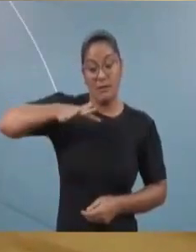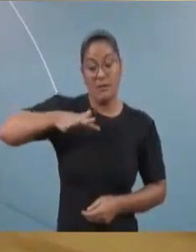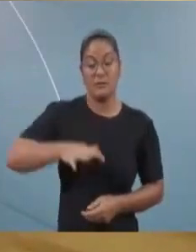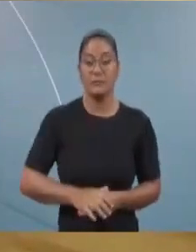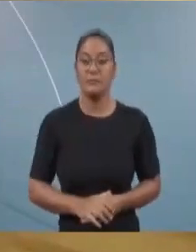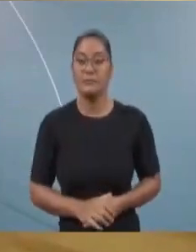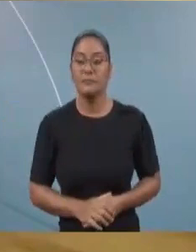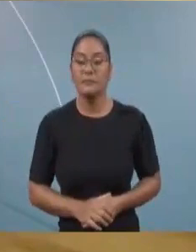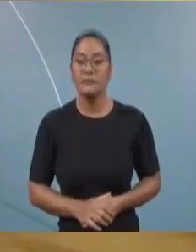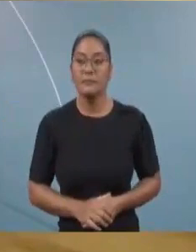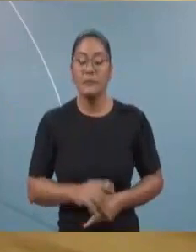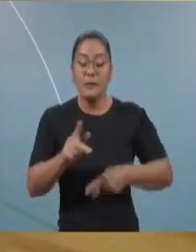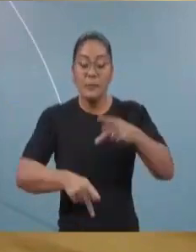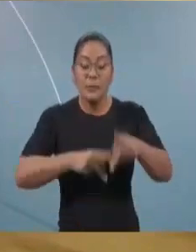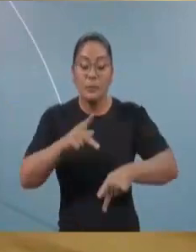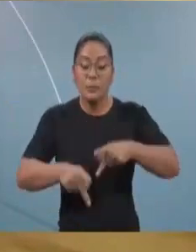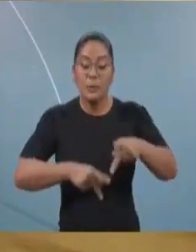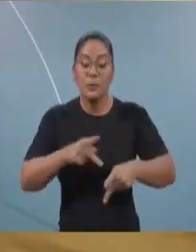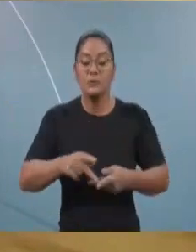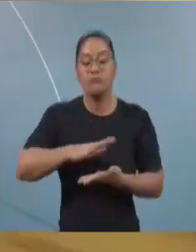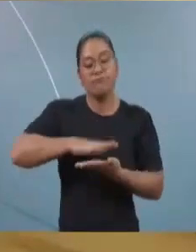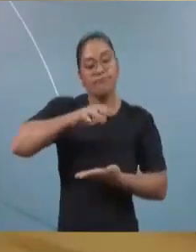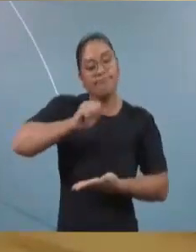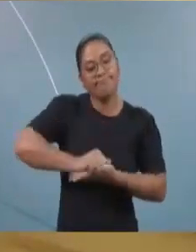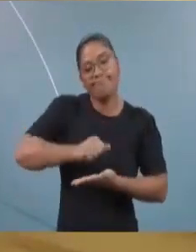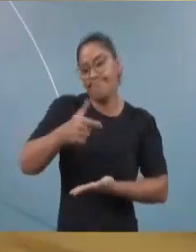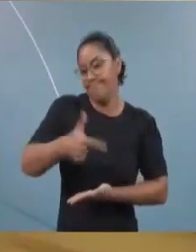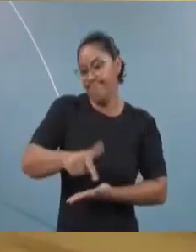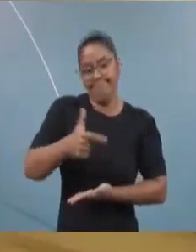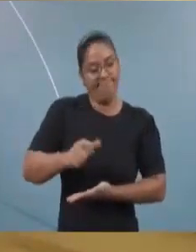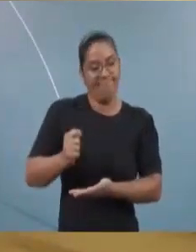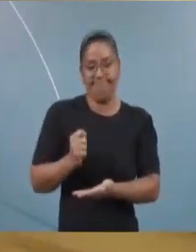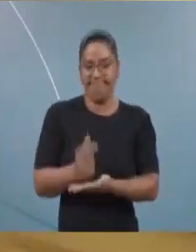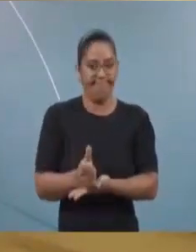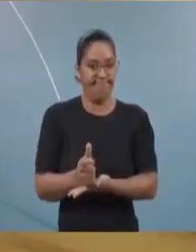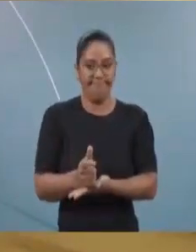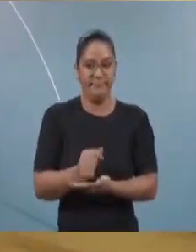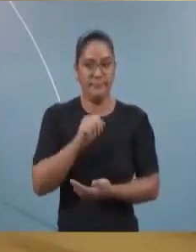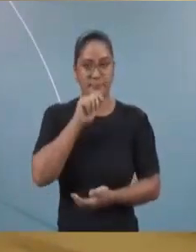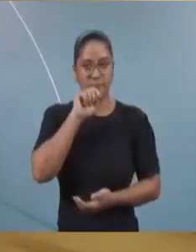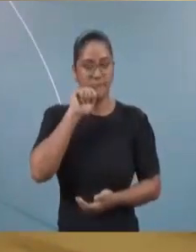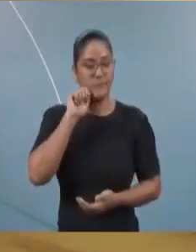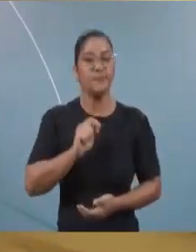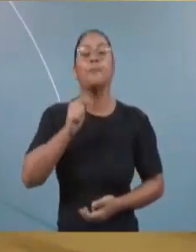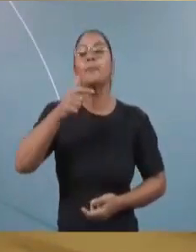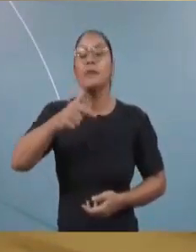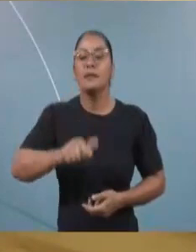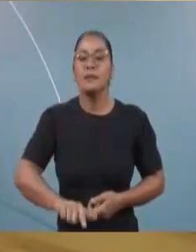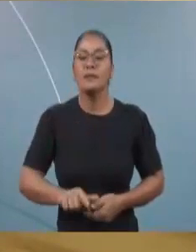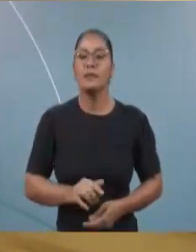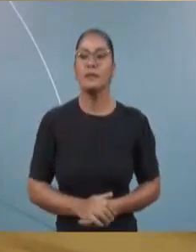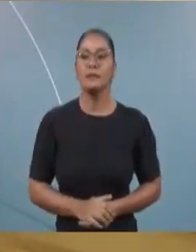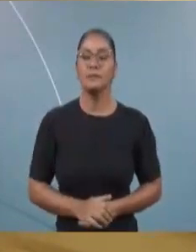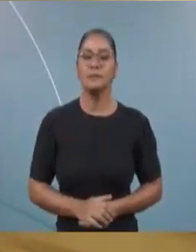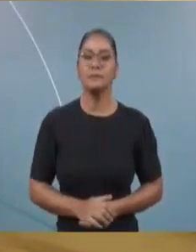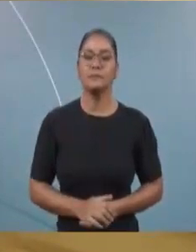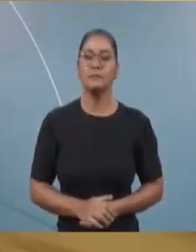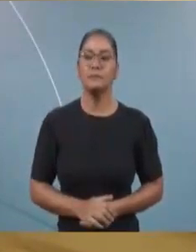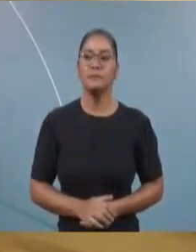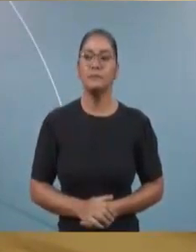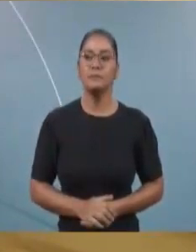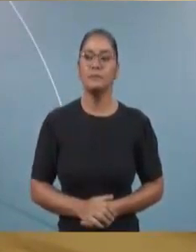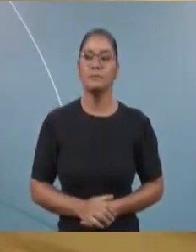população que tá ali nesse cadastro não tem condições de comprar e com isso mais uma vez enfatizo